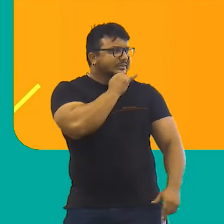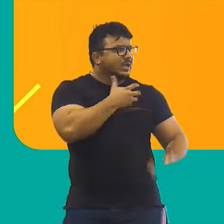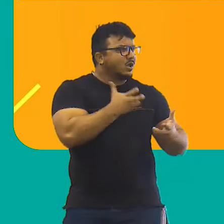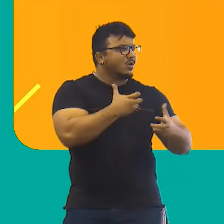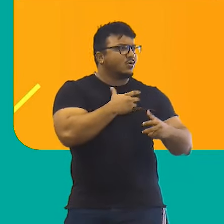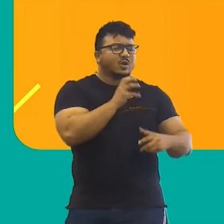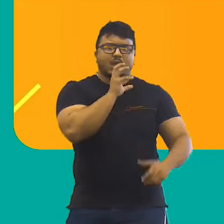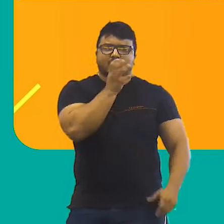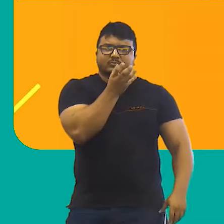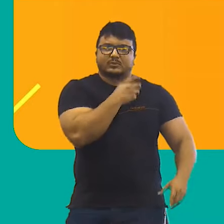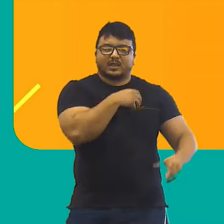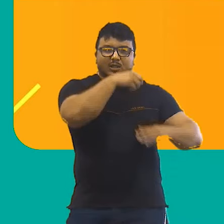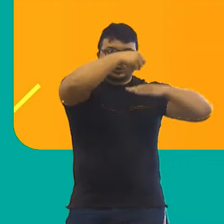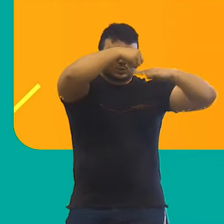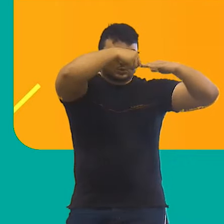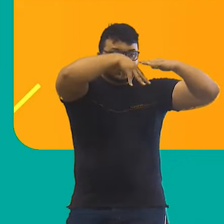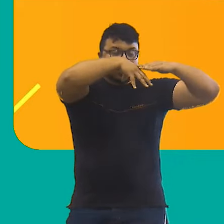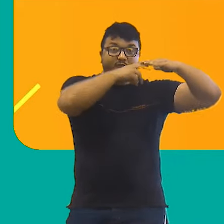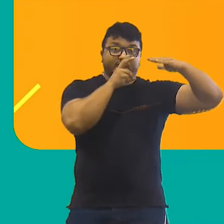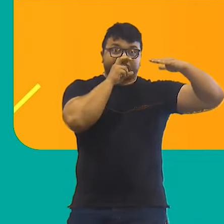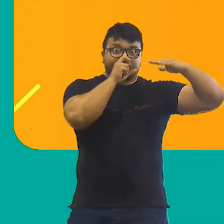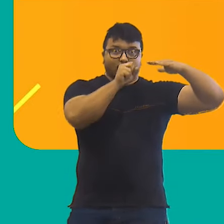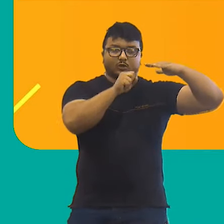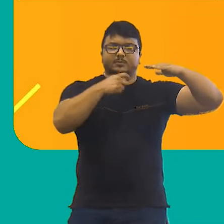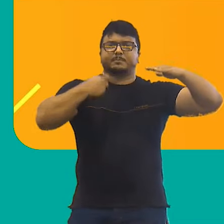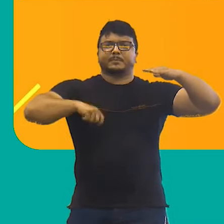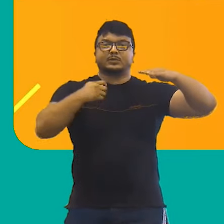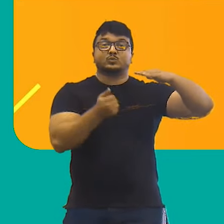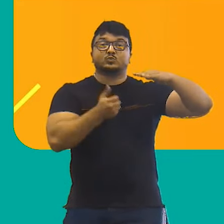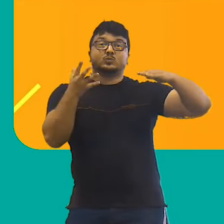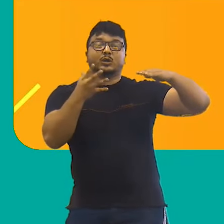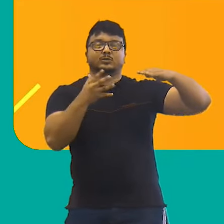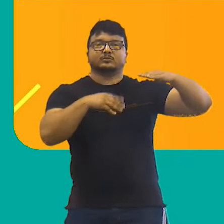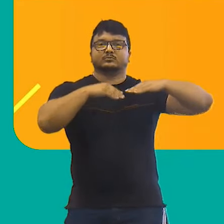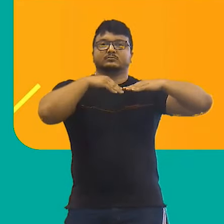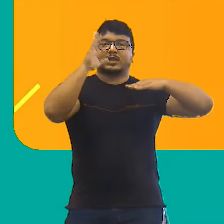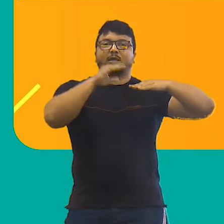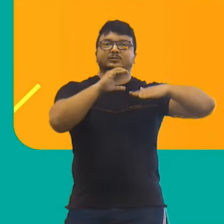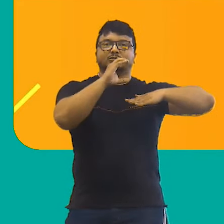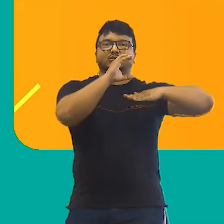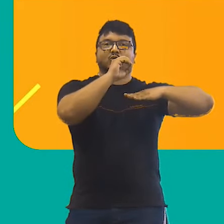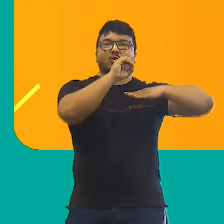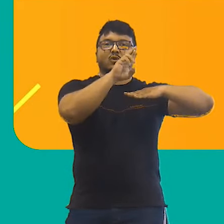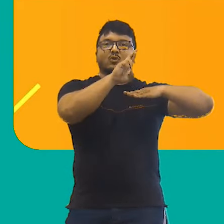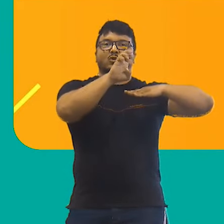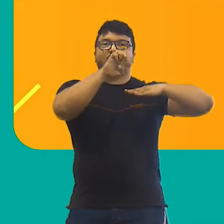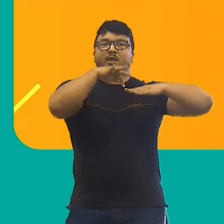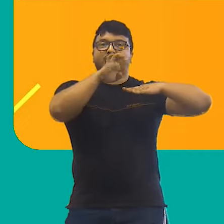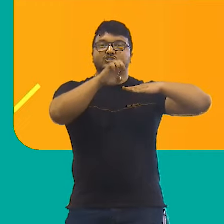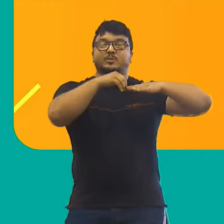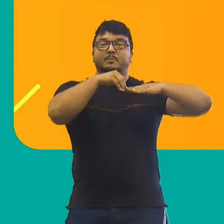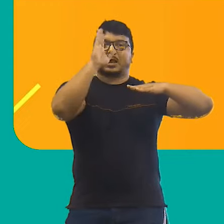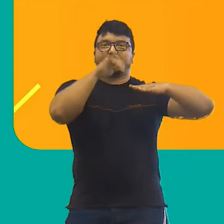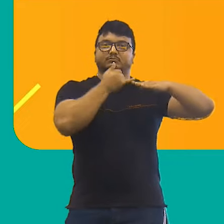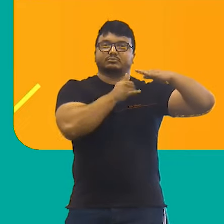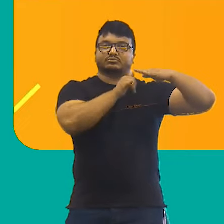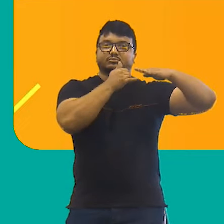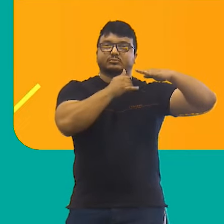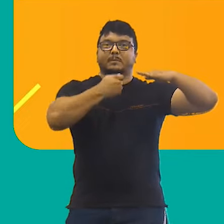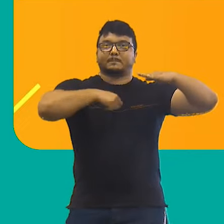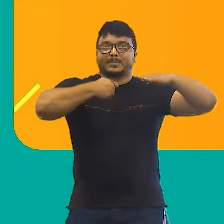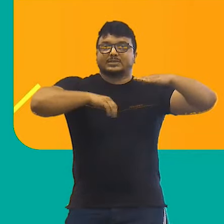mais potente, por ela tem que passar mais corrente, já que eu não posso mexer na tensão.